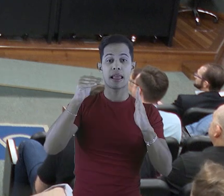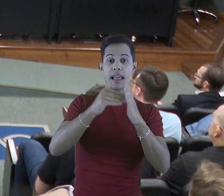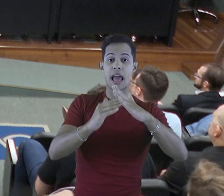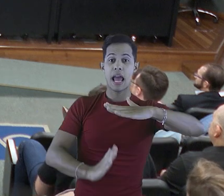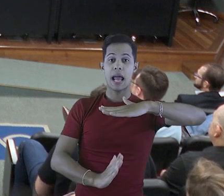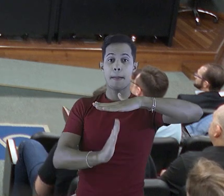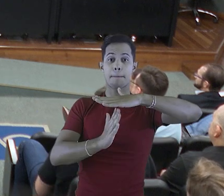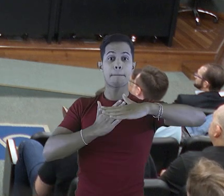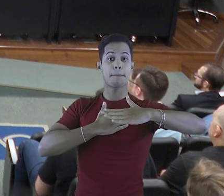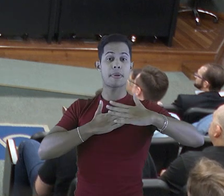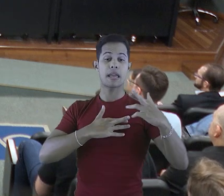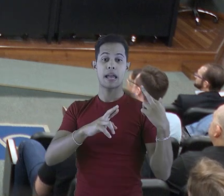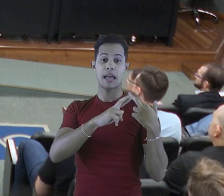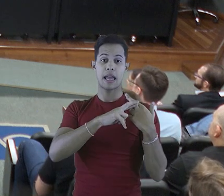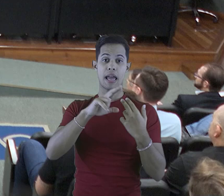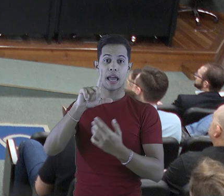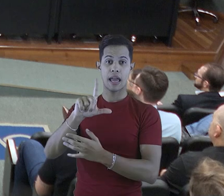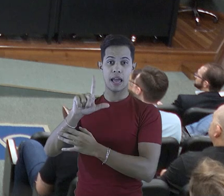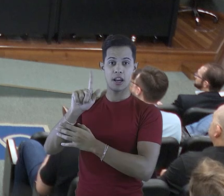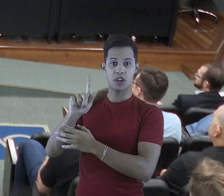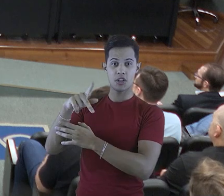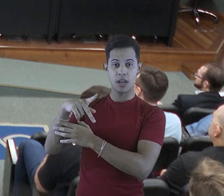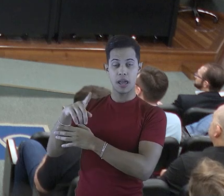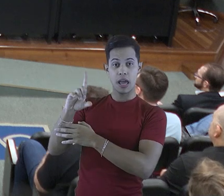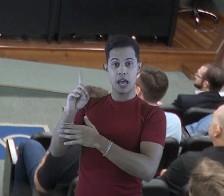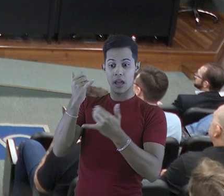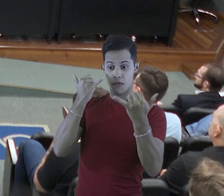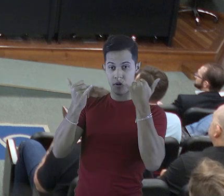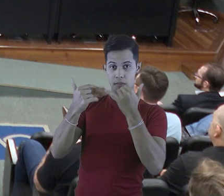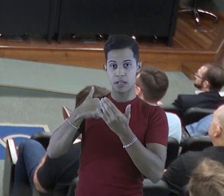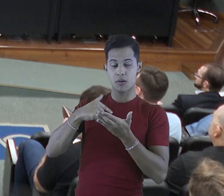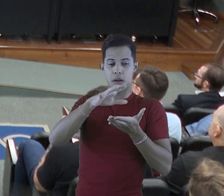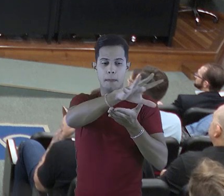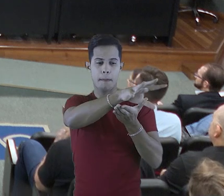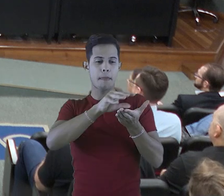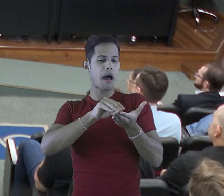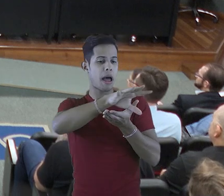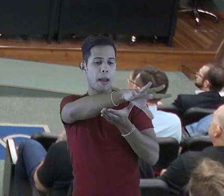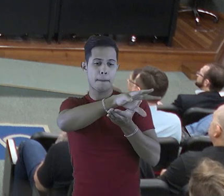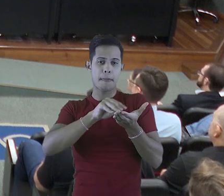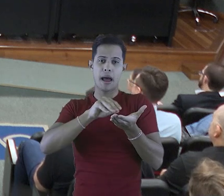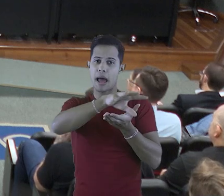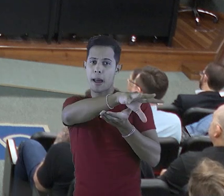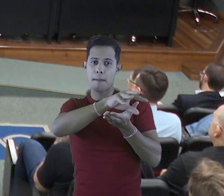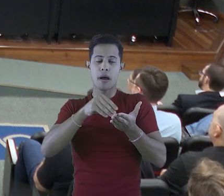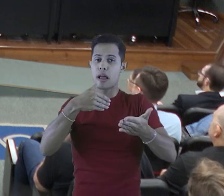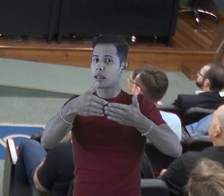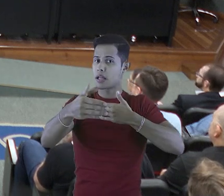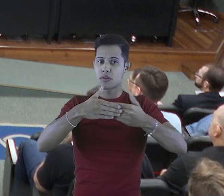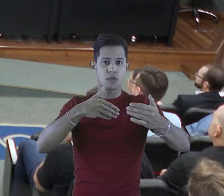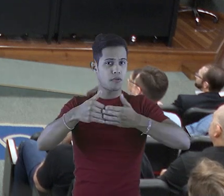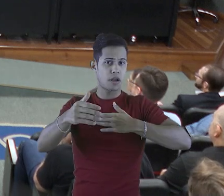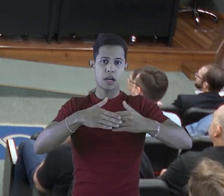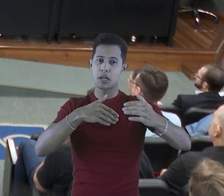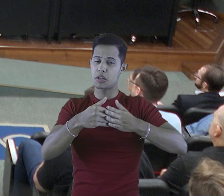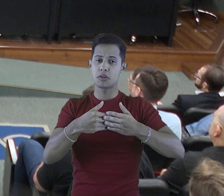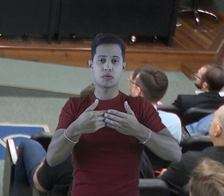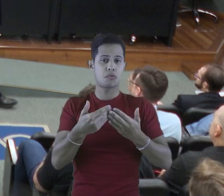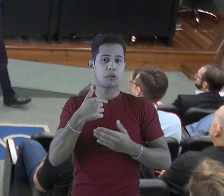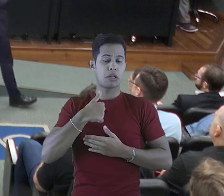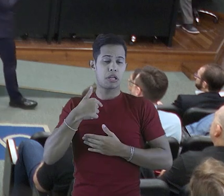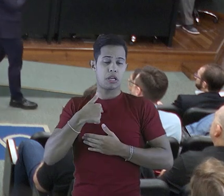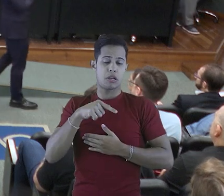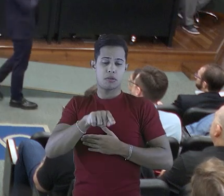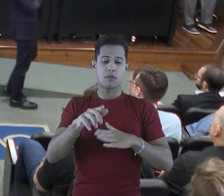responsabilidade em relação à LGTB, dos dados que eu capto, por meio dos mecanismos de captação que tem a